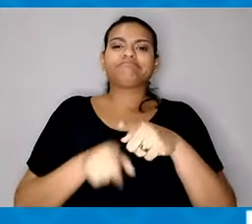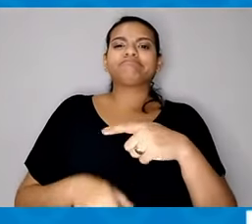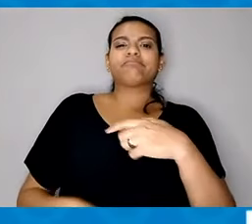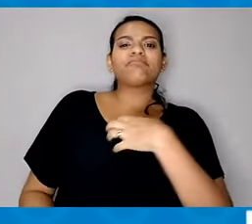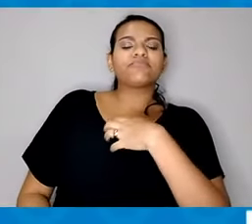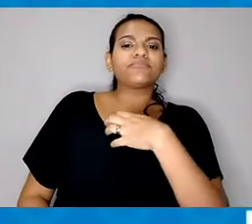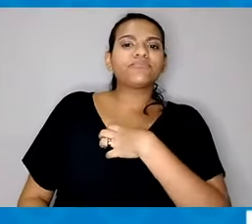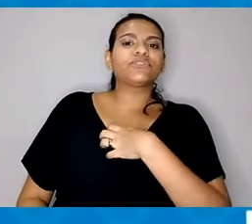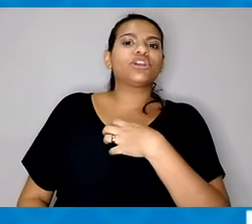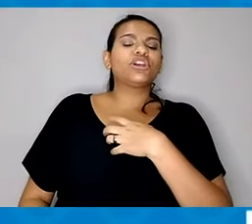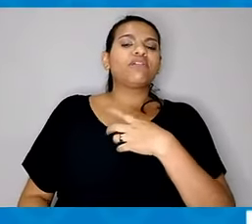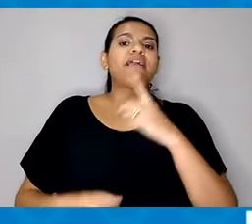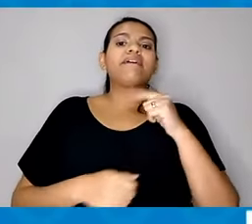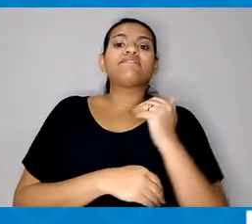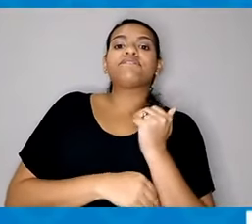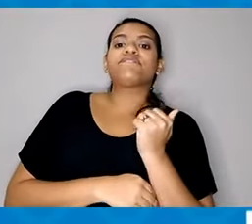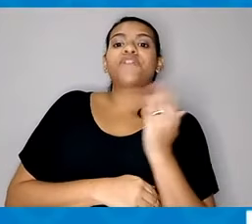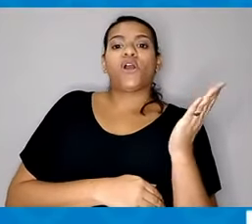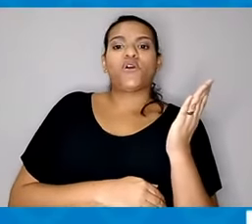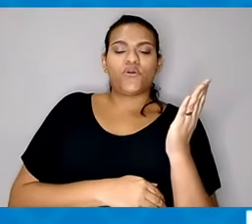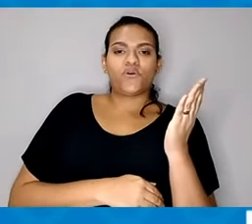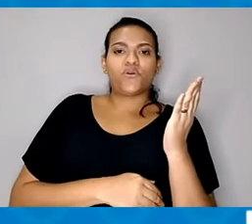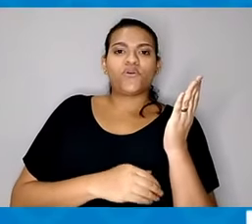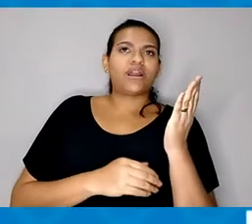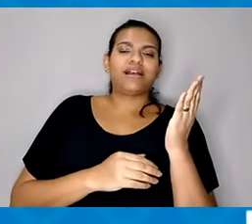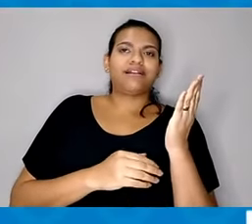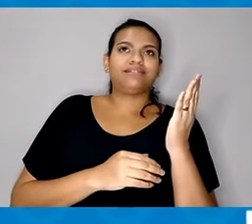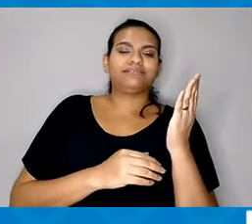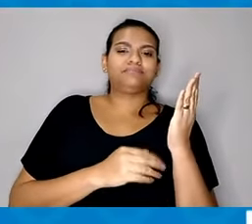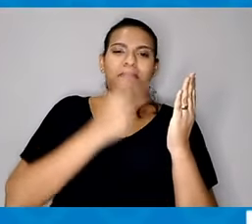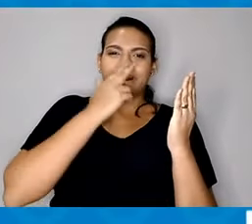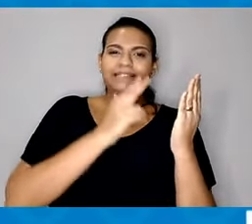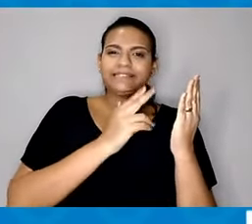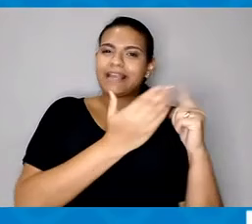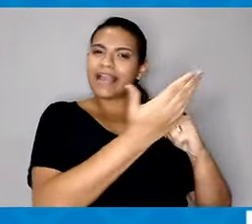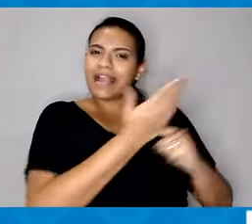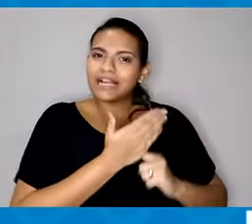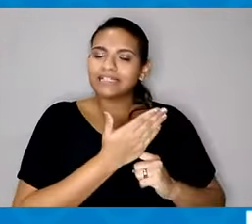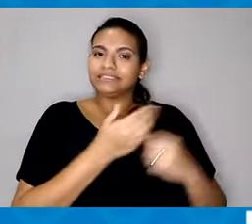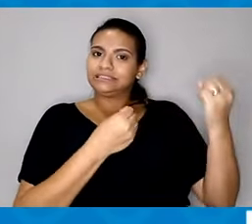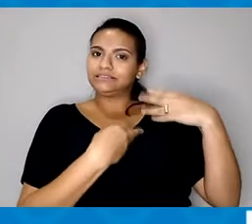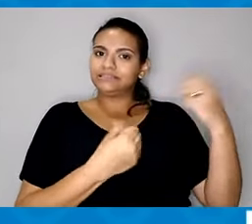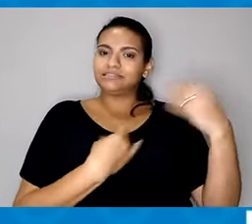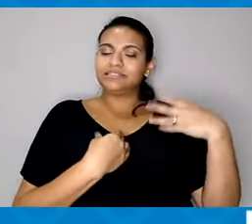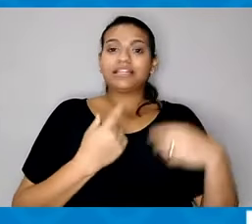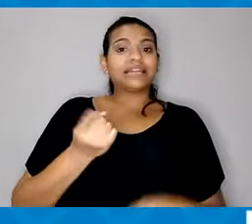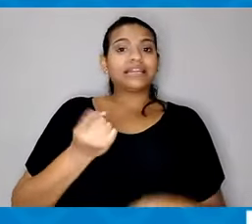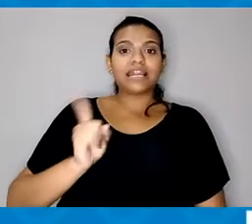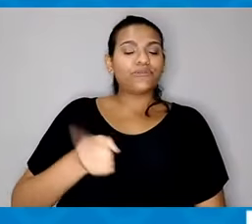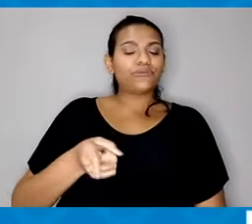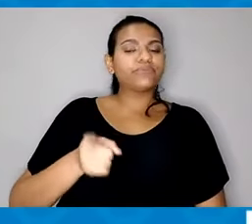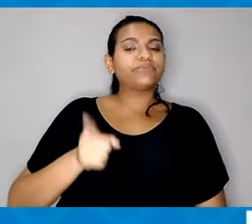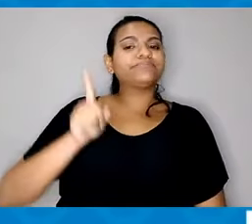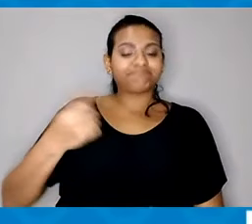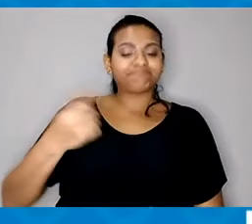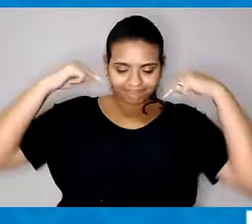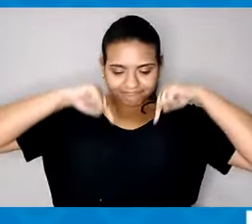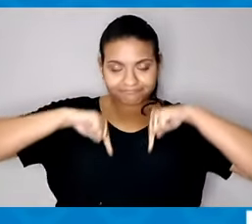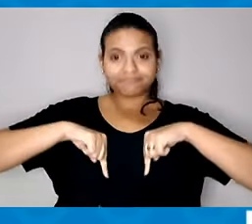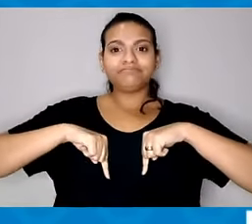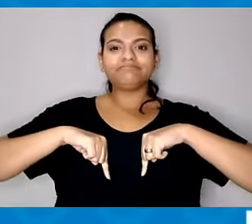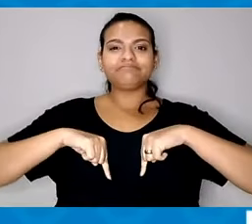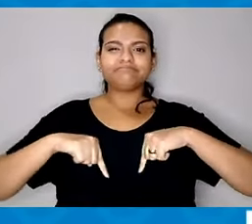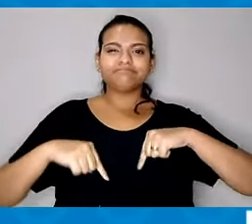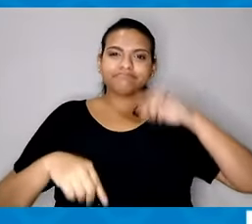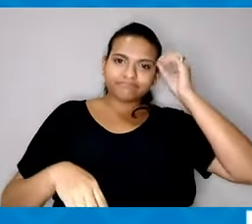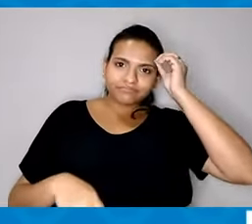disciplinamento externo que vem de uma ordem de nós como professores, mas um disciplinamento voltado para a construção de